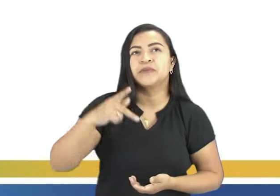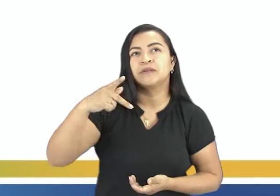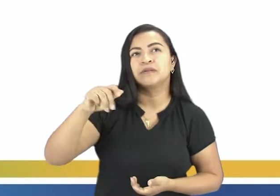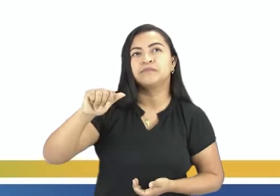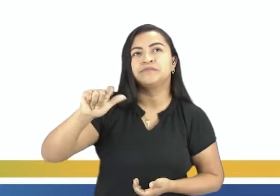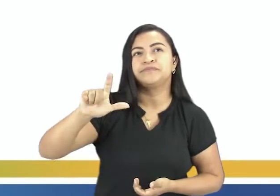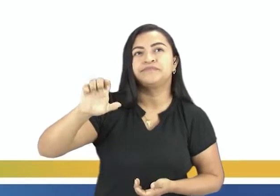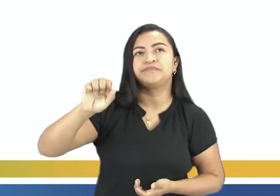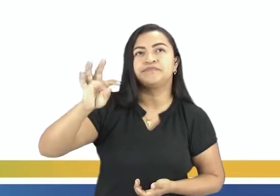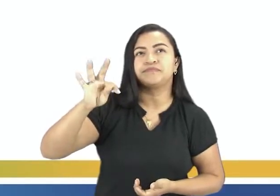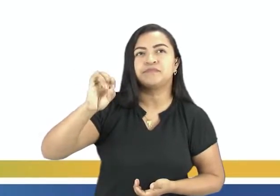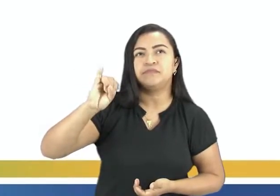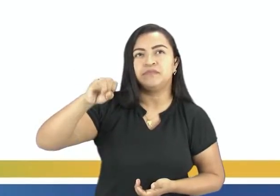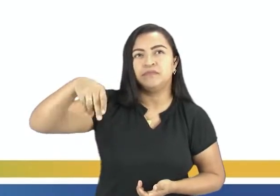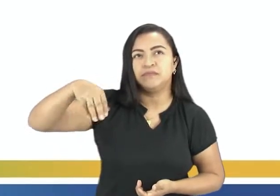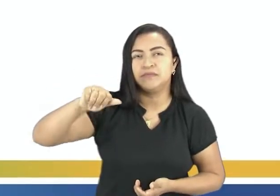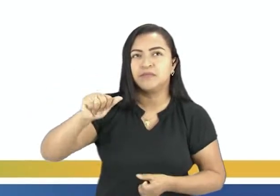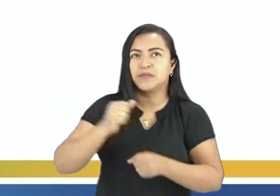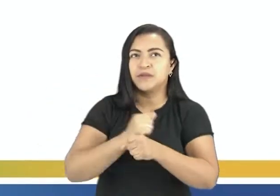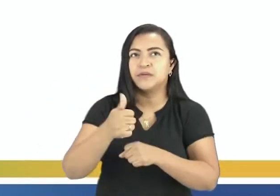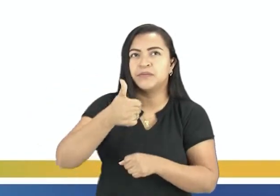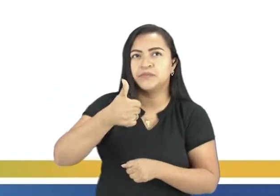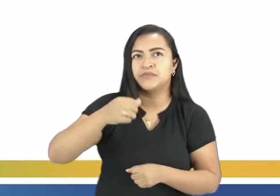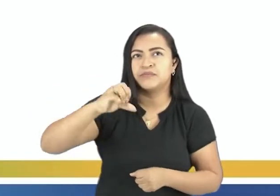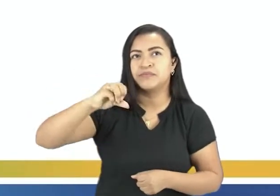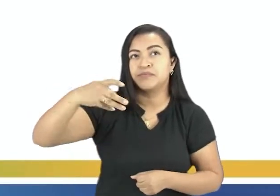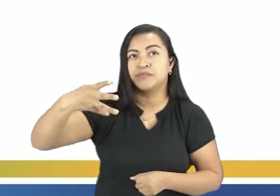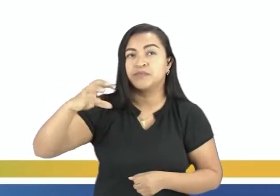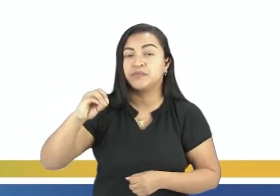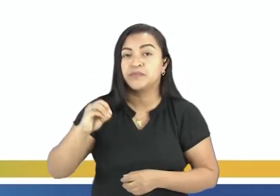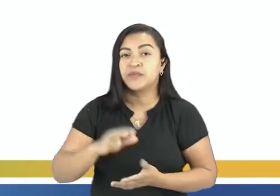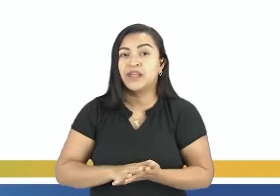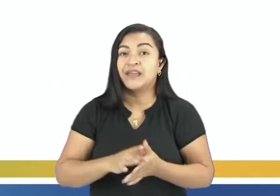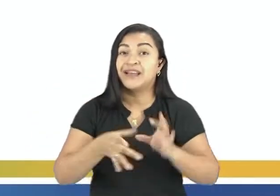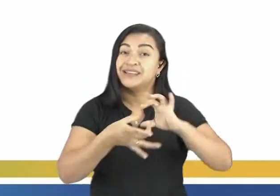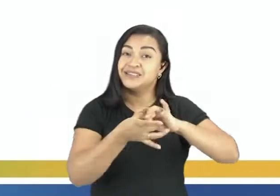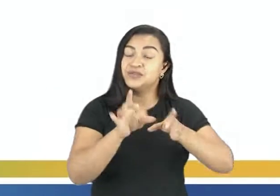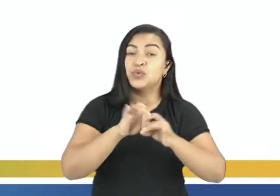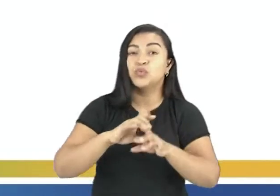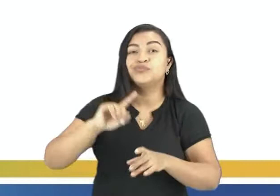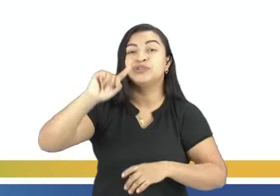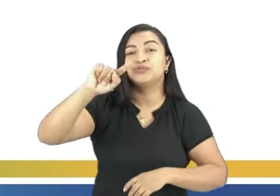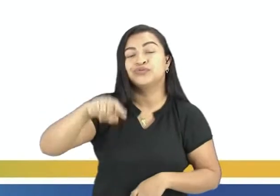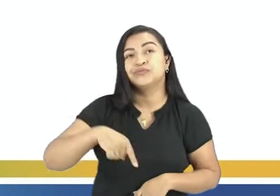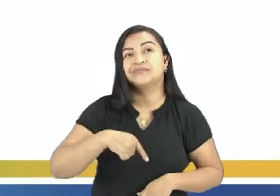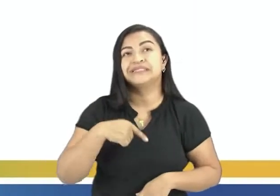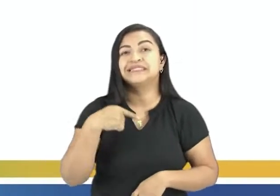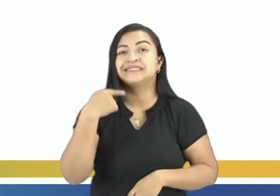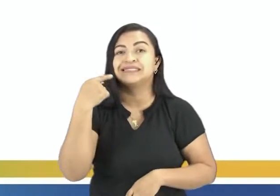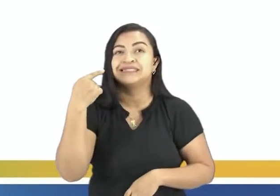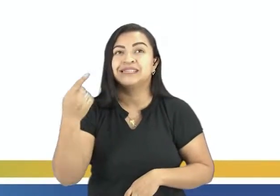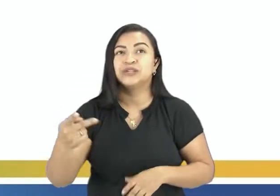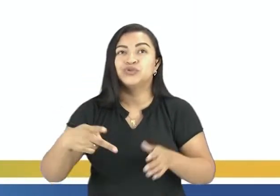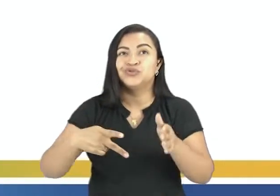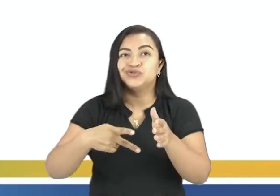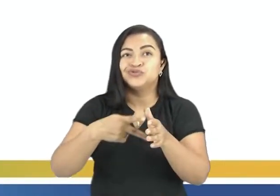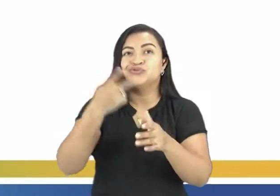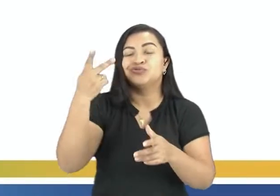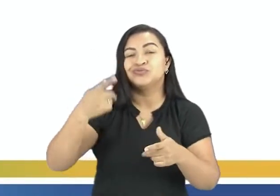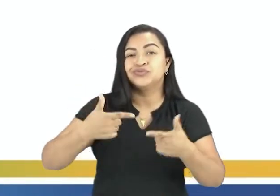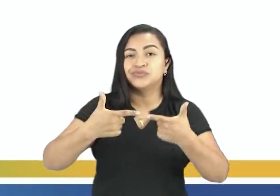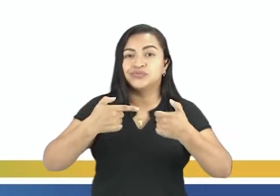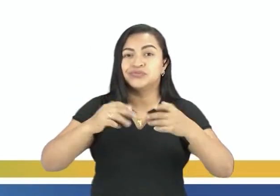1940 e essa parte já tem muito mais a ver com o contexto pós Segunda Guerra Mundial, já